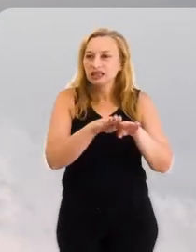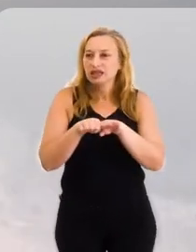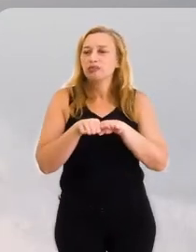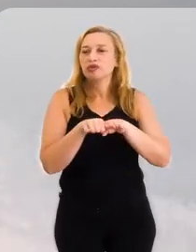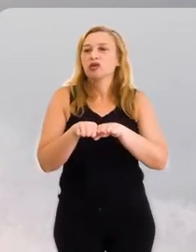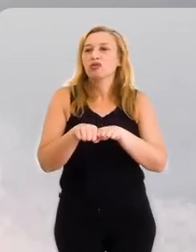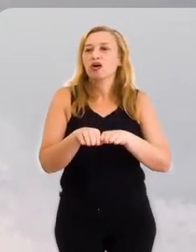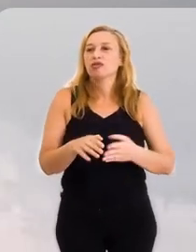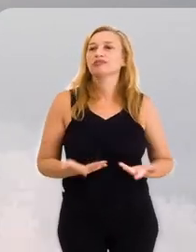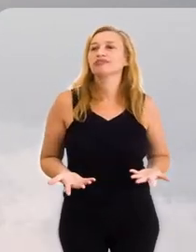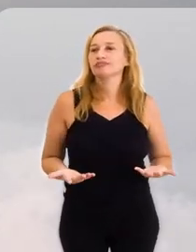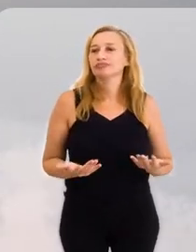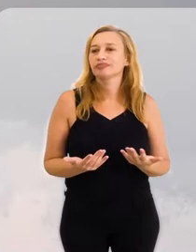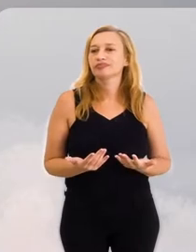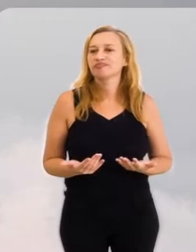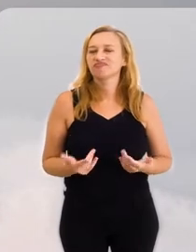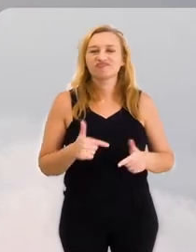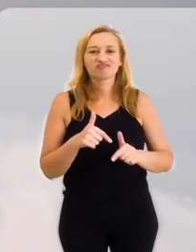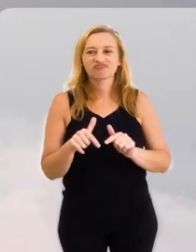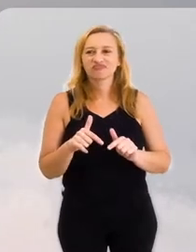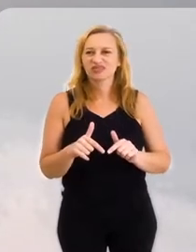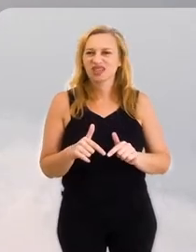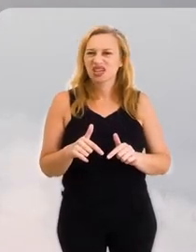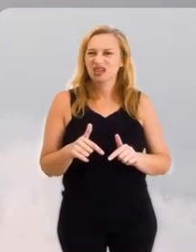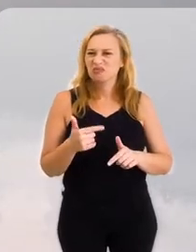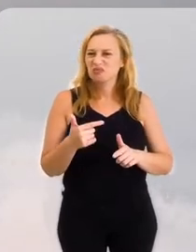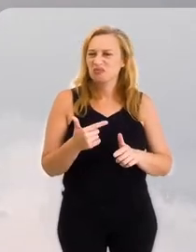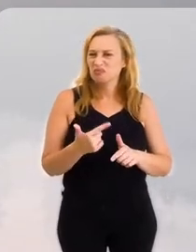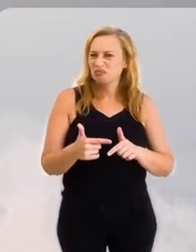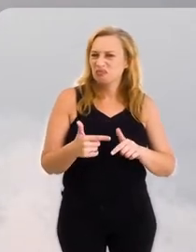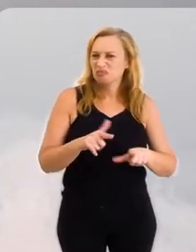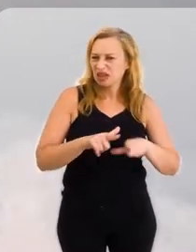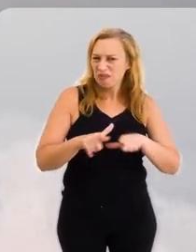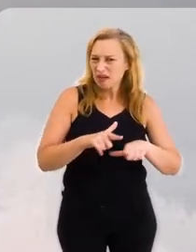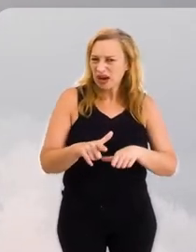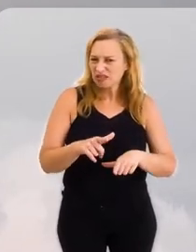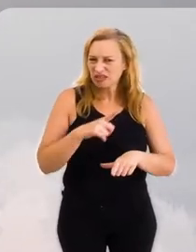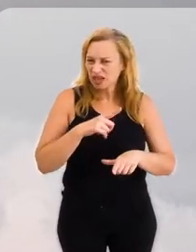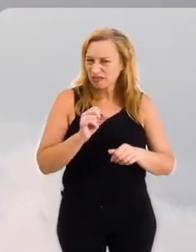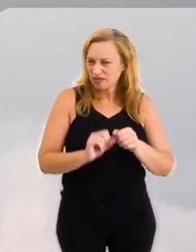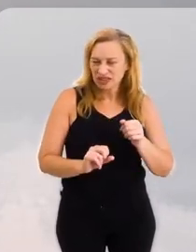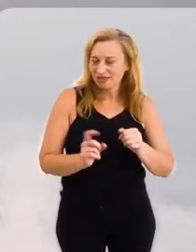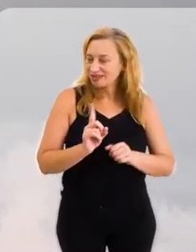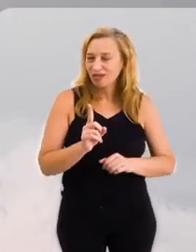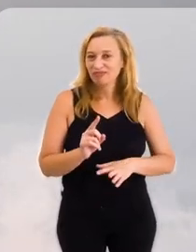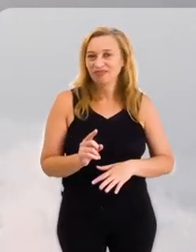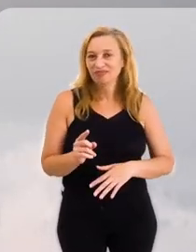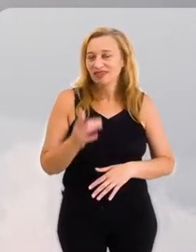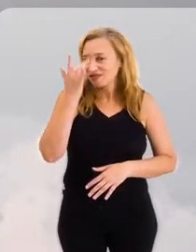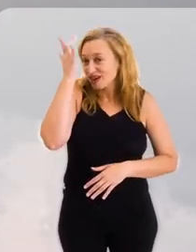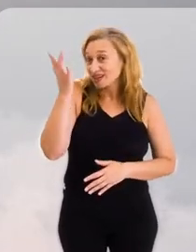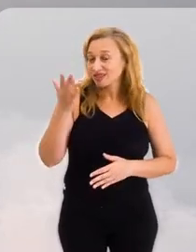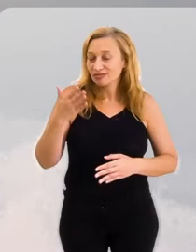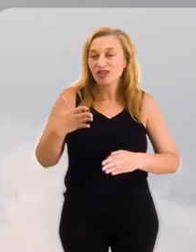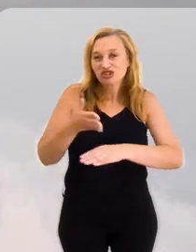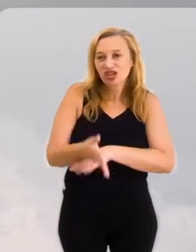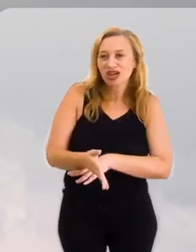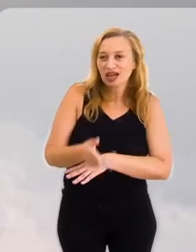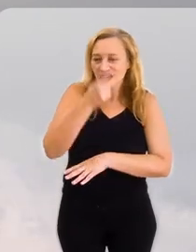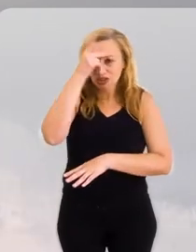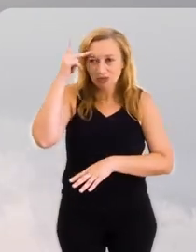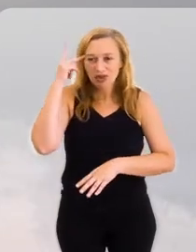público que necessita dela nos conhecendo não dá trabalho nenhum para fazer isso que parece que já nasceu assim depois a